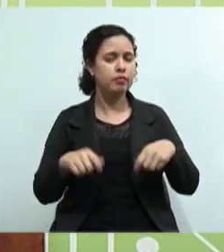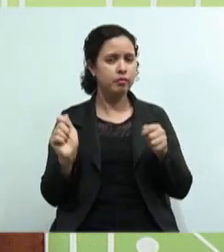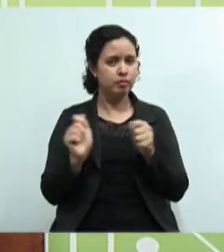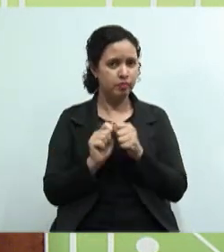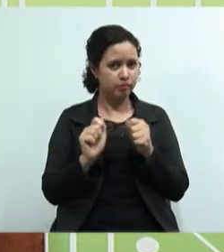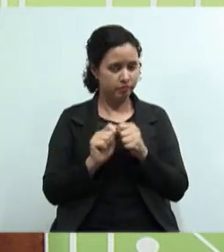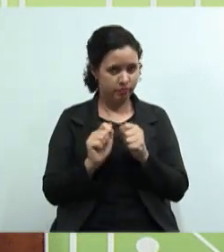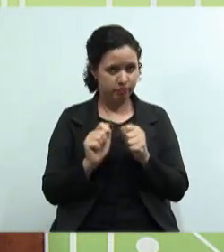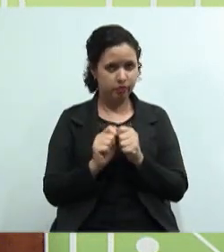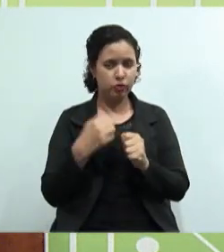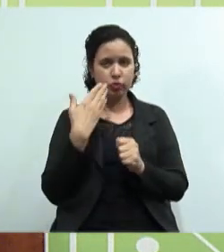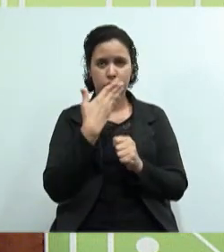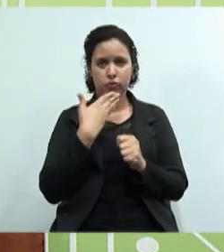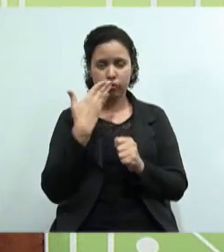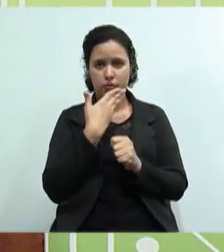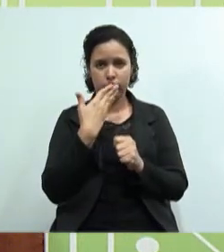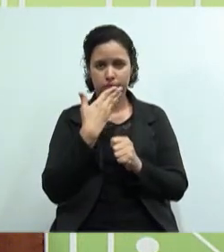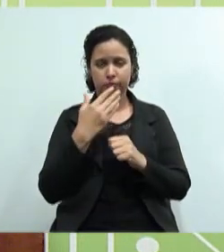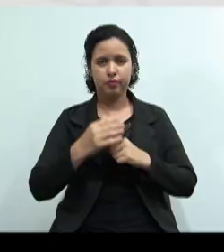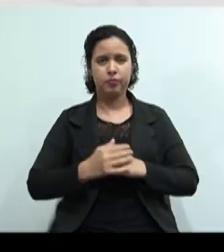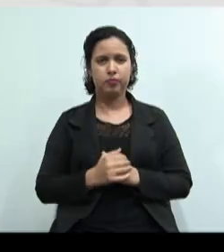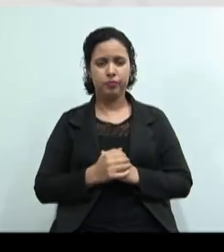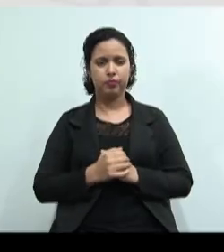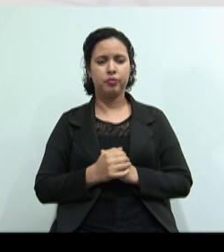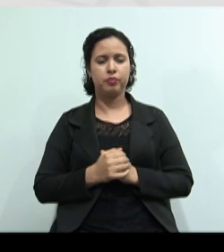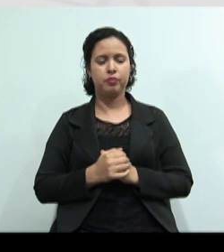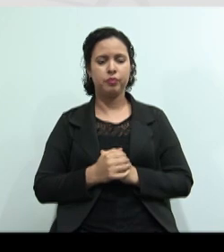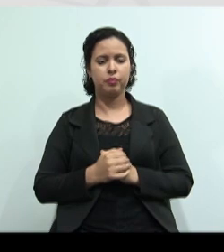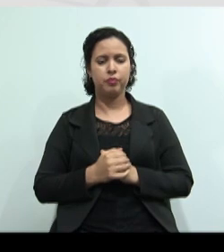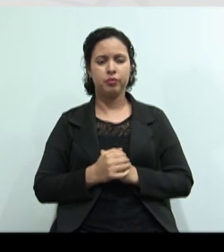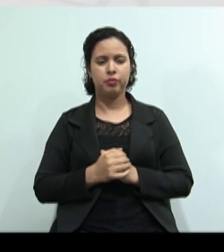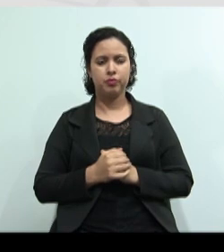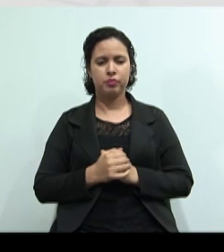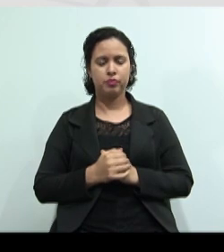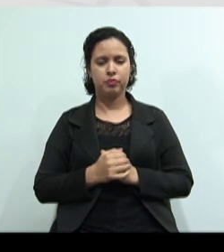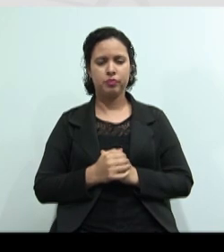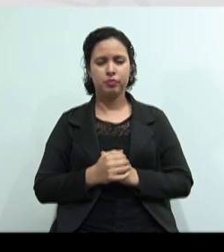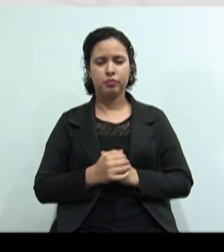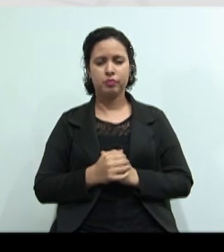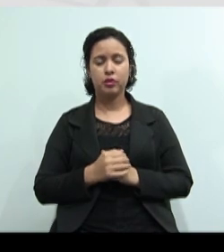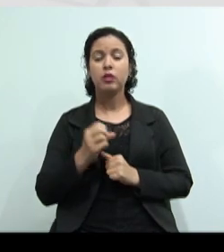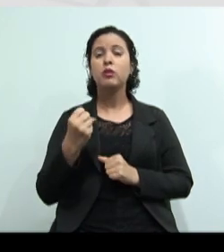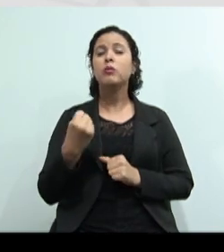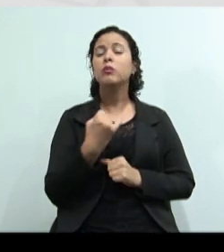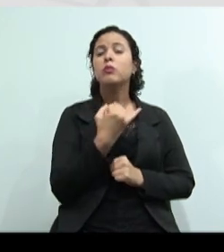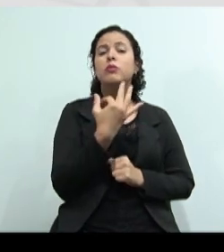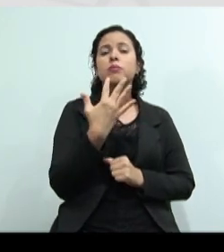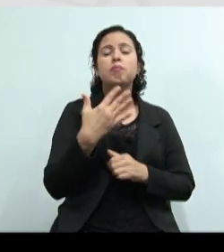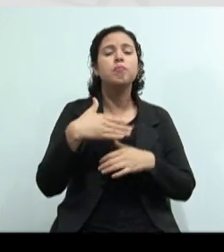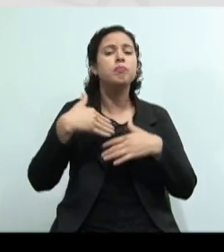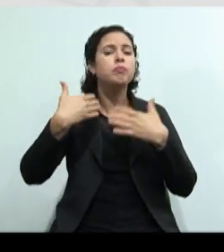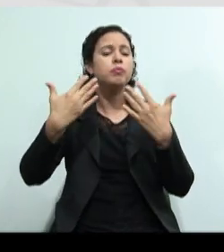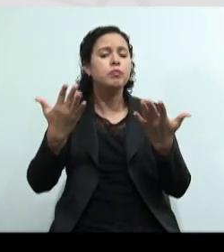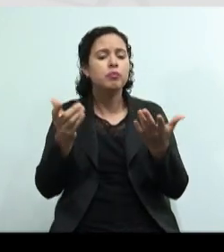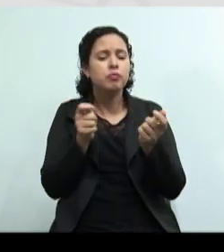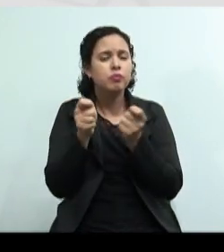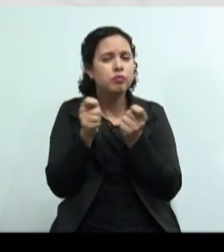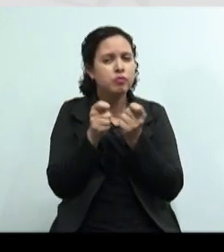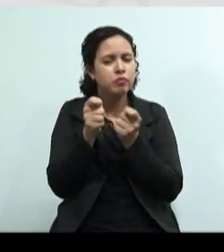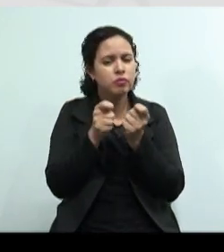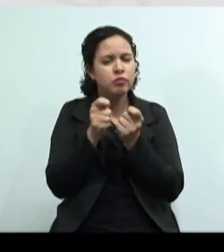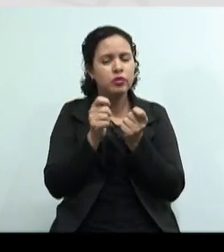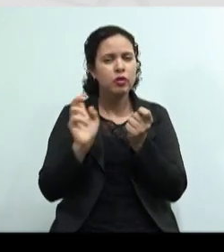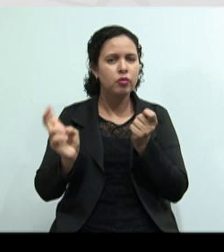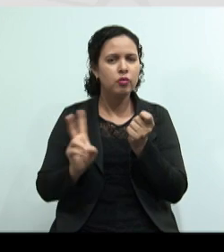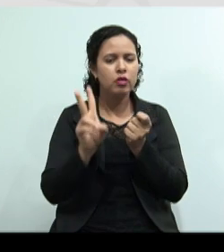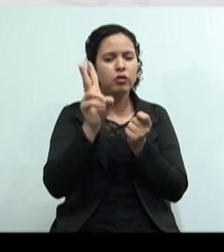dos pudins. Continuando aqui no slide, então, quando apurar o valor do estoque? Antes de apurar o valor do